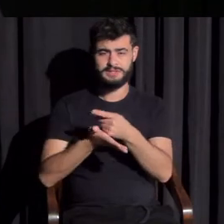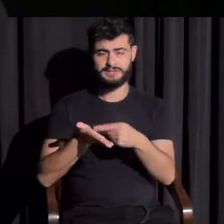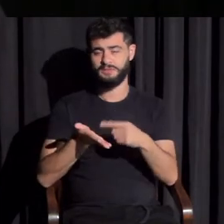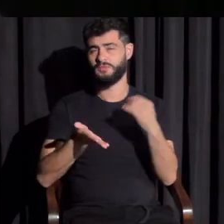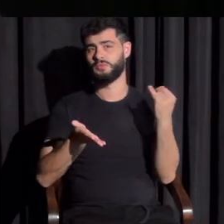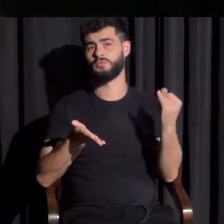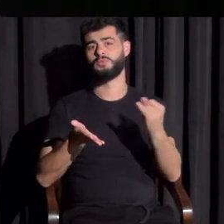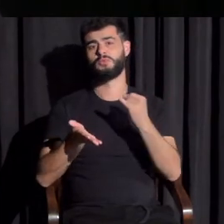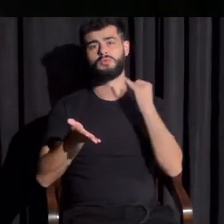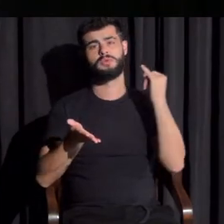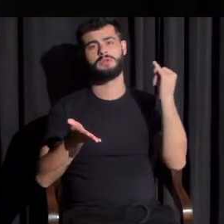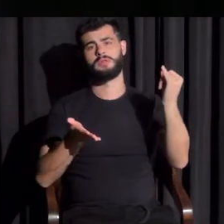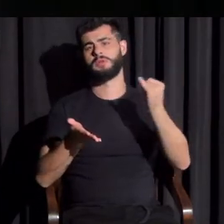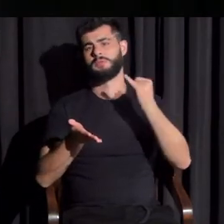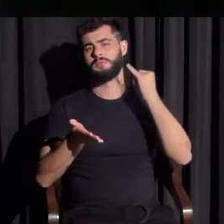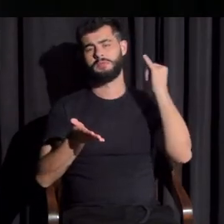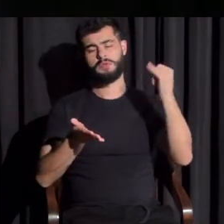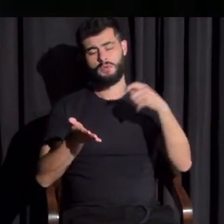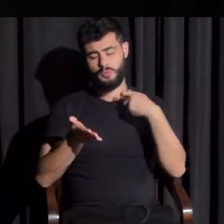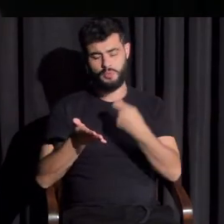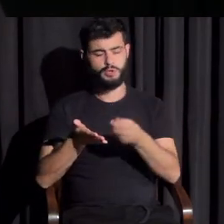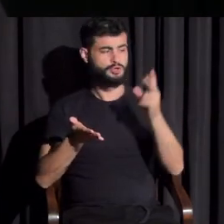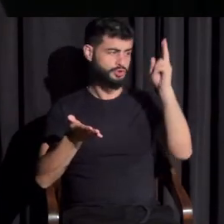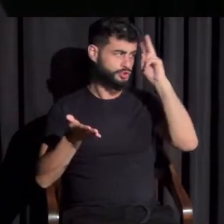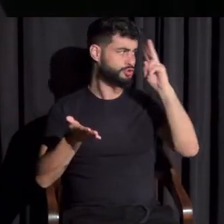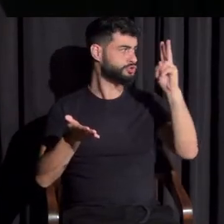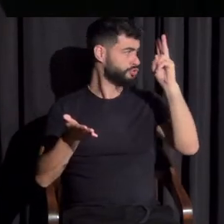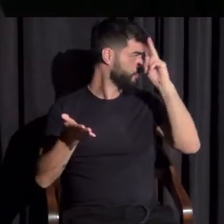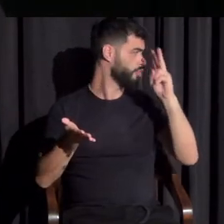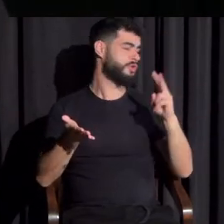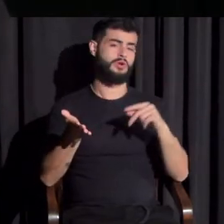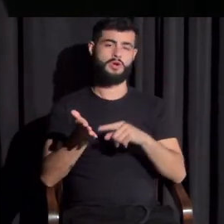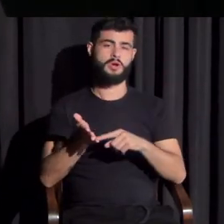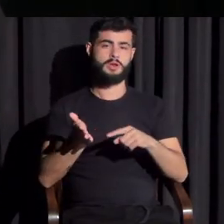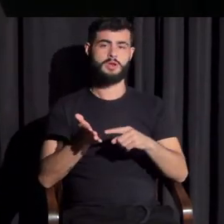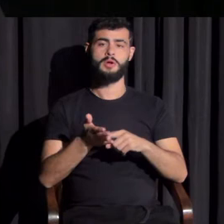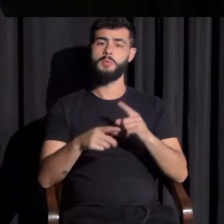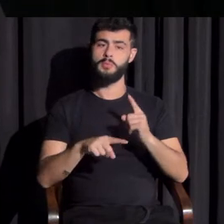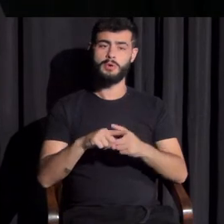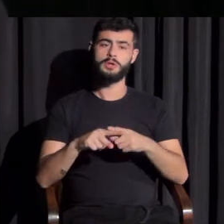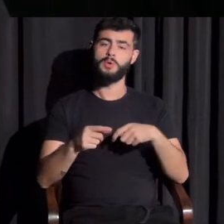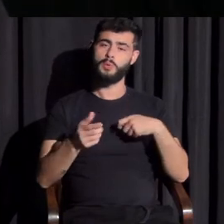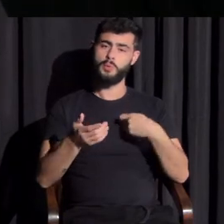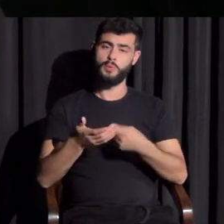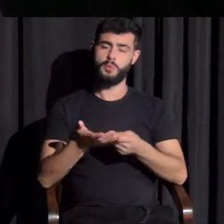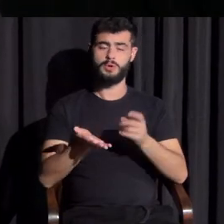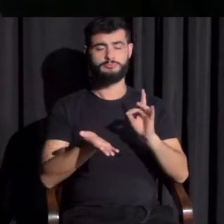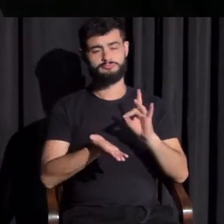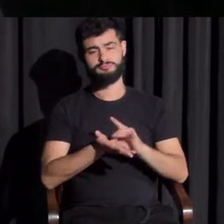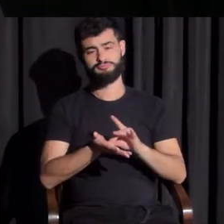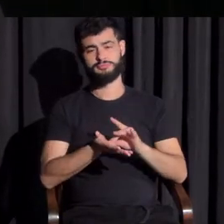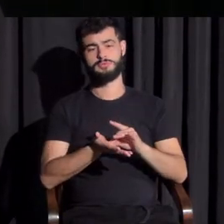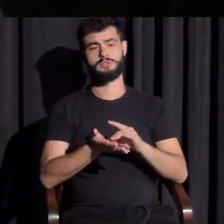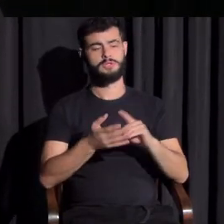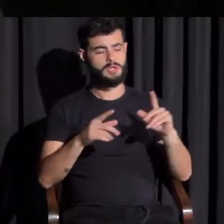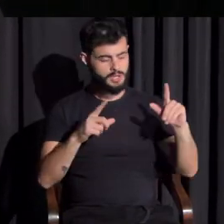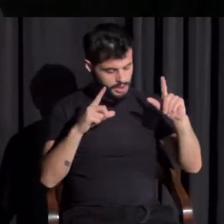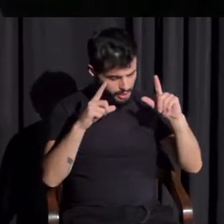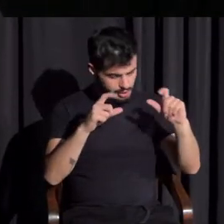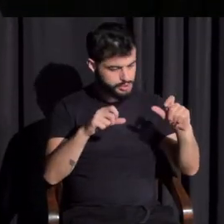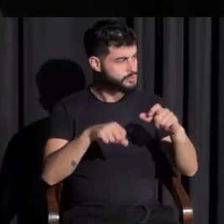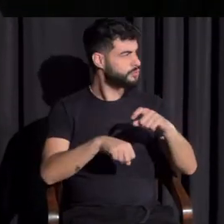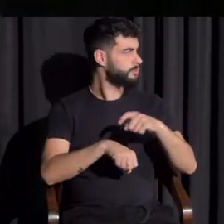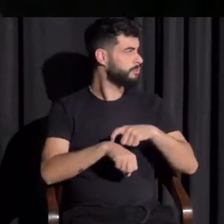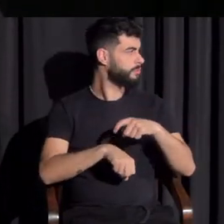super tchan, tchan, tchan, porque, afinal, eu tenho essas fontes que registraram esse momento